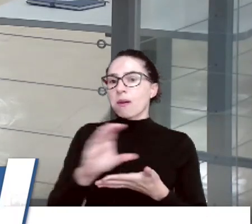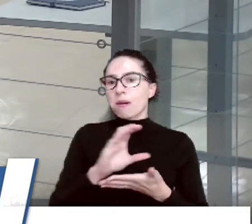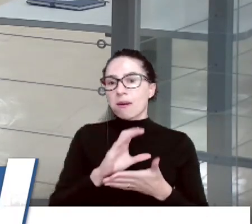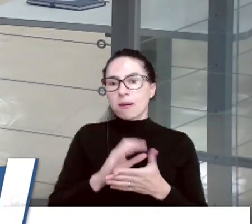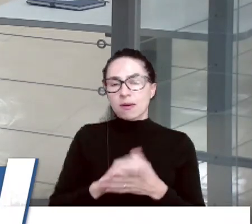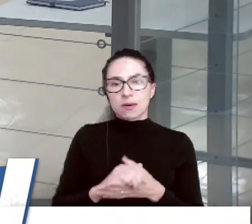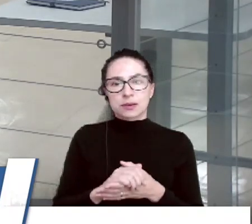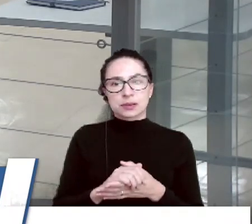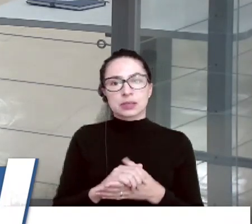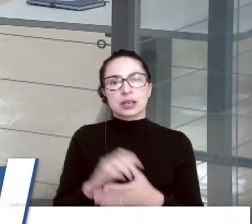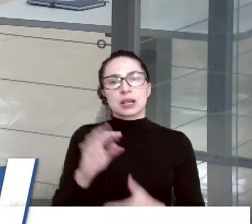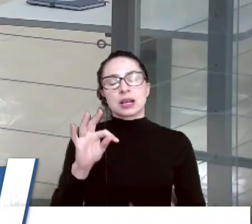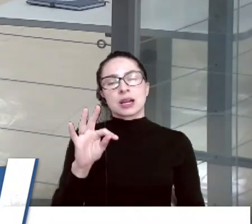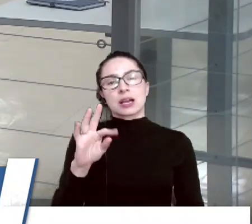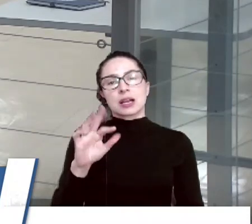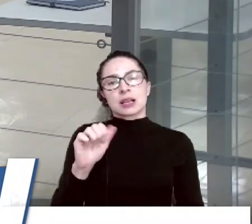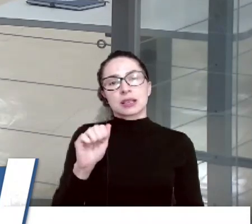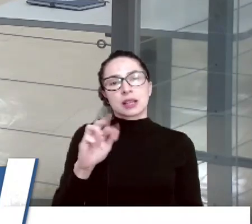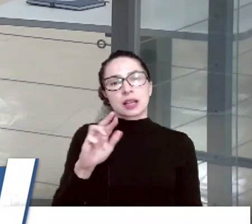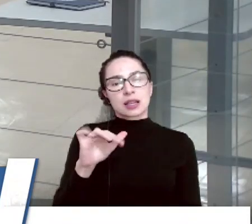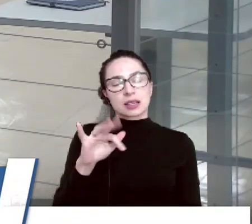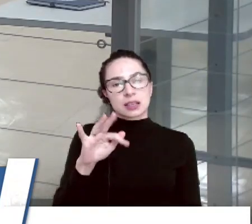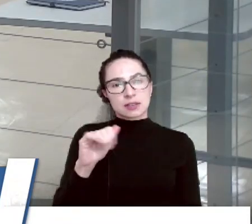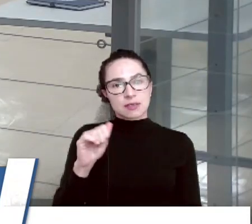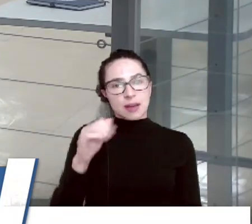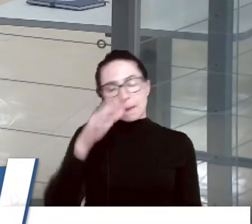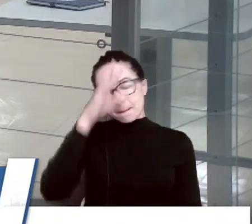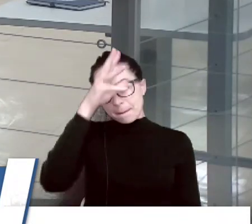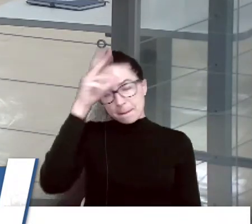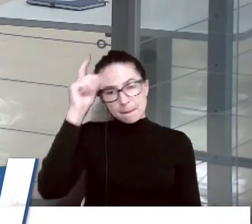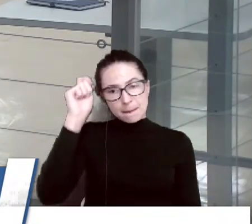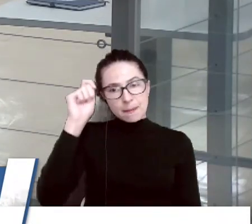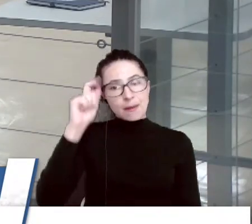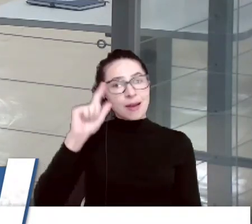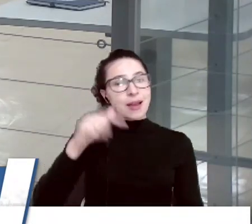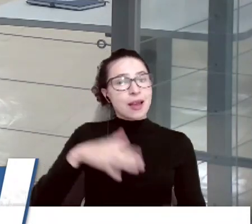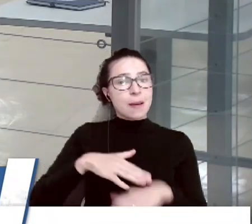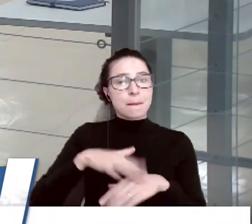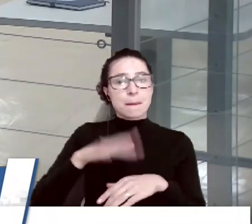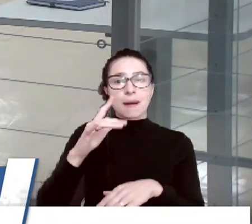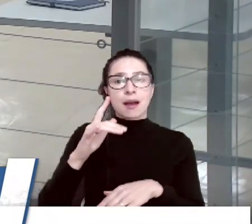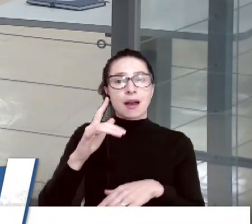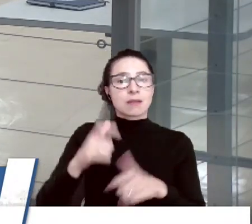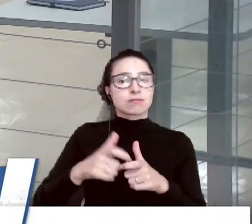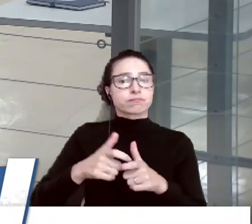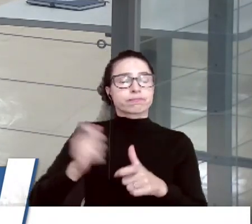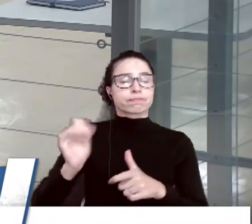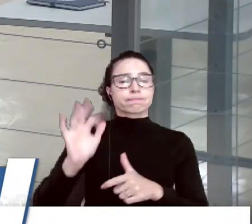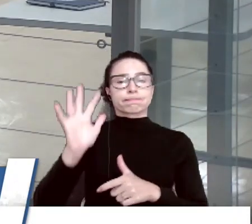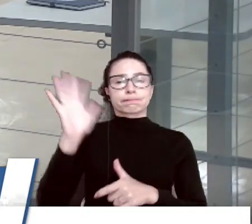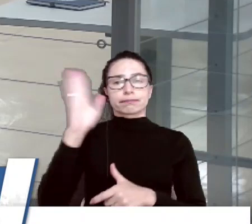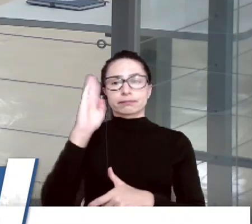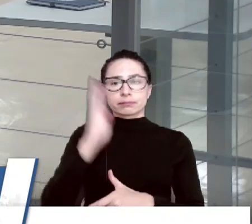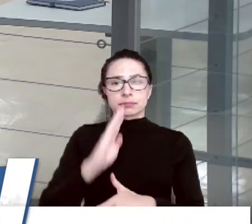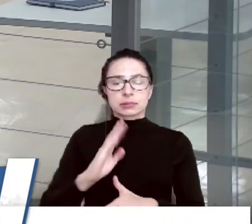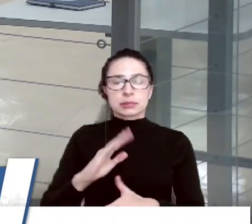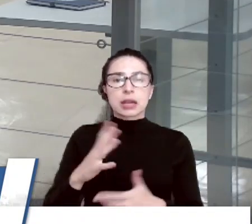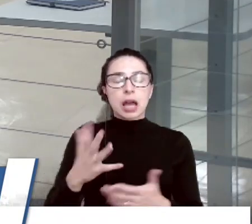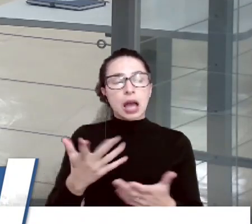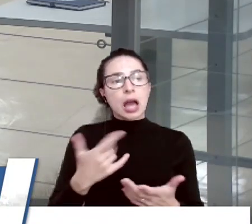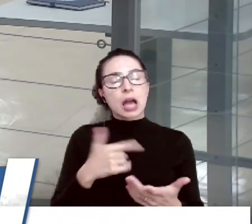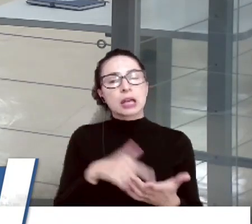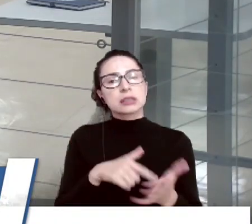A tarifa de Manaus está entre as mais altas do Brasil, e aí se cria um